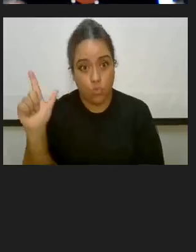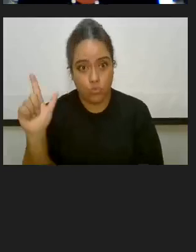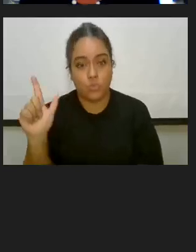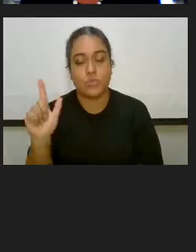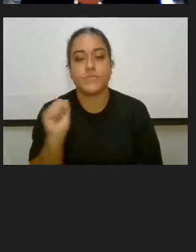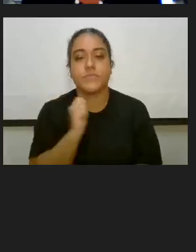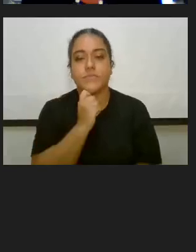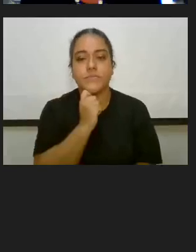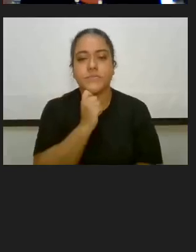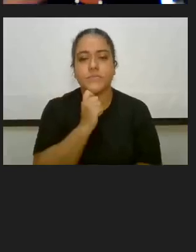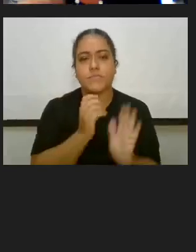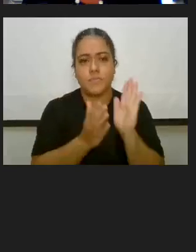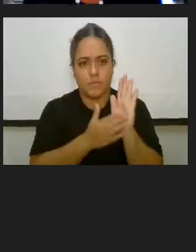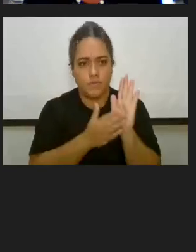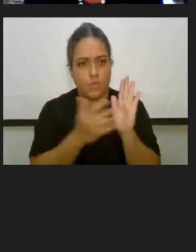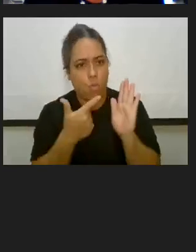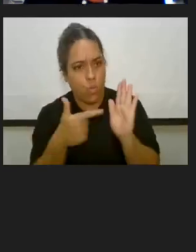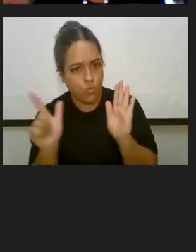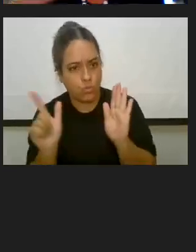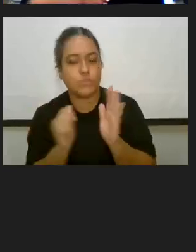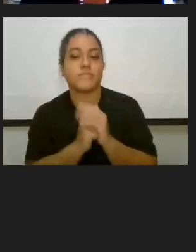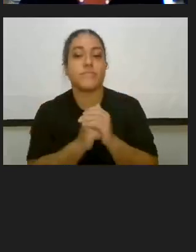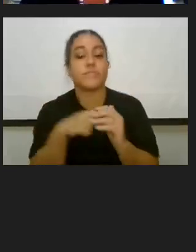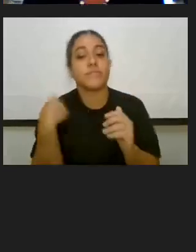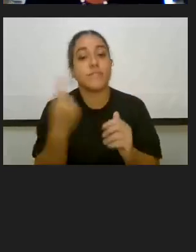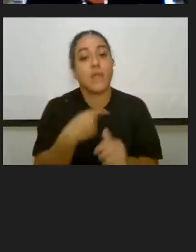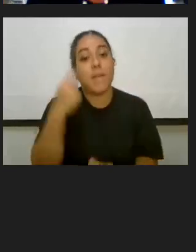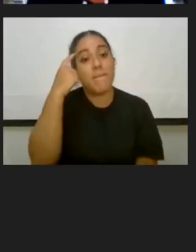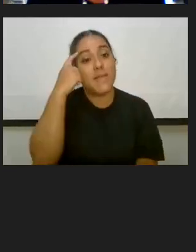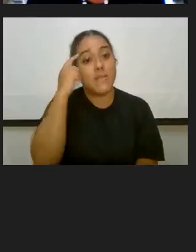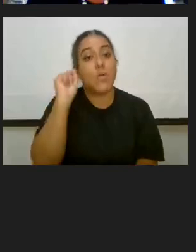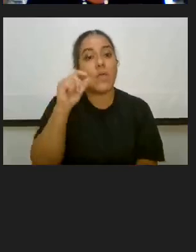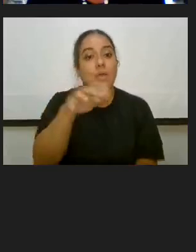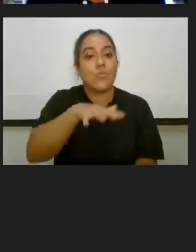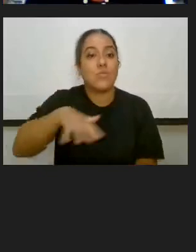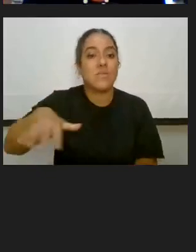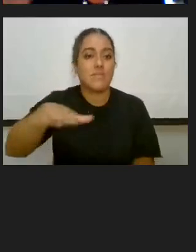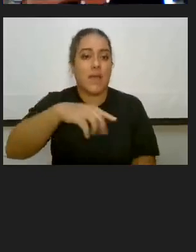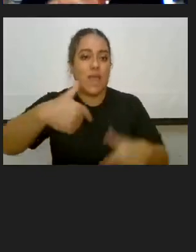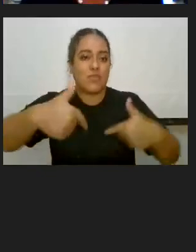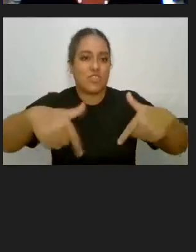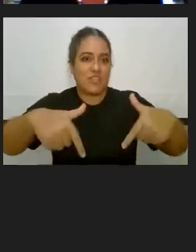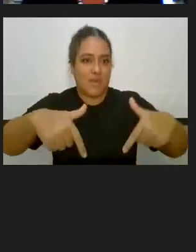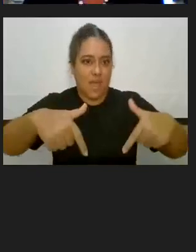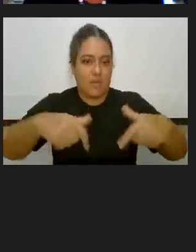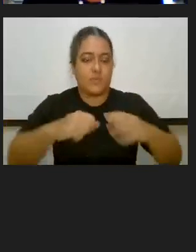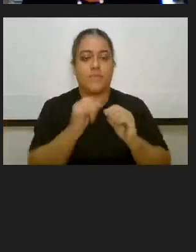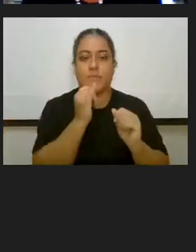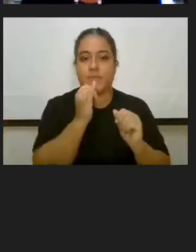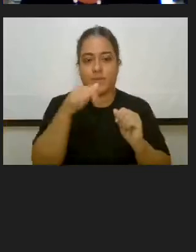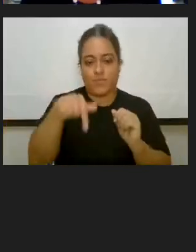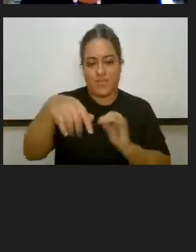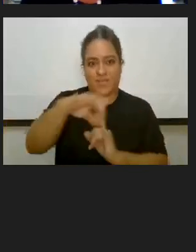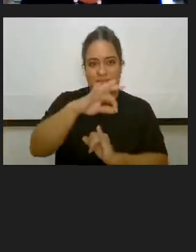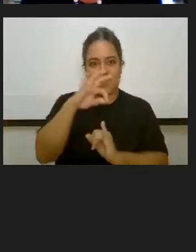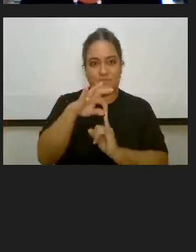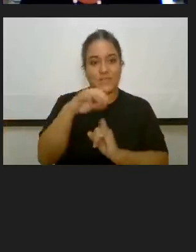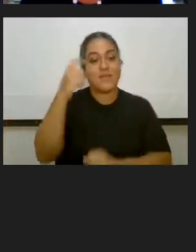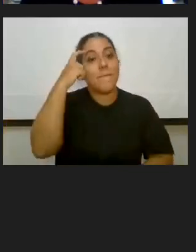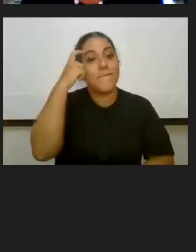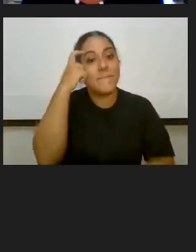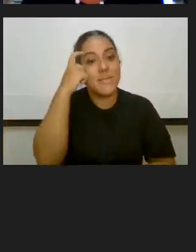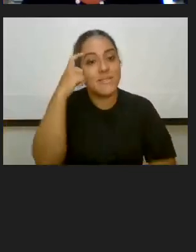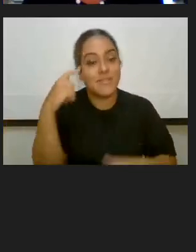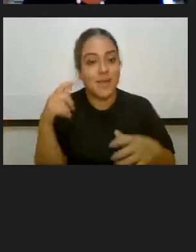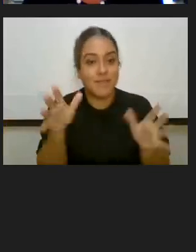Uma outra proposição, da gente pensar no nosso espaço de trabalho, aí do IFES, pensar no espaço de